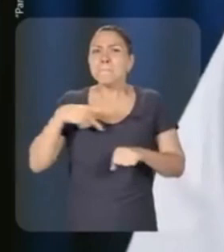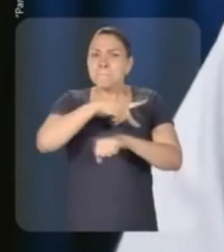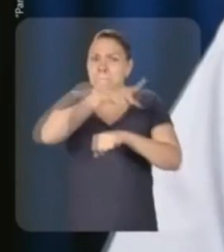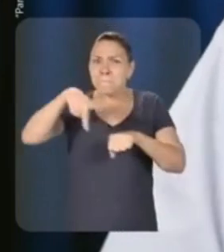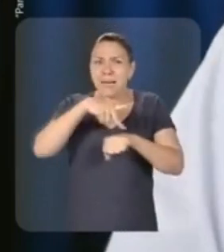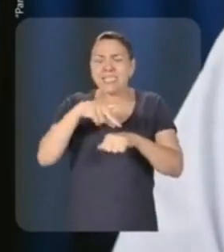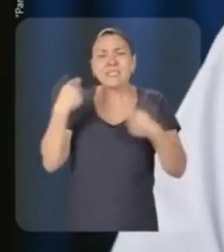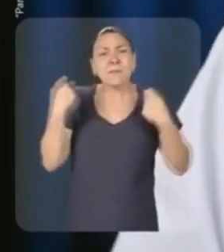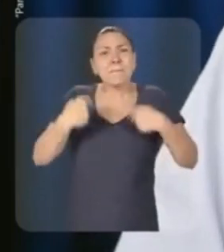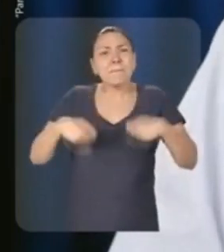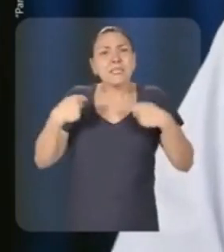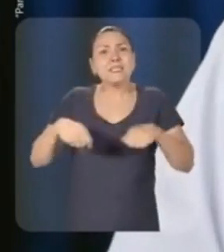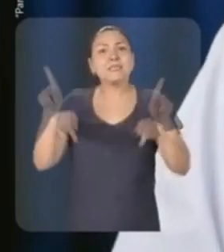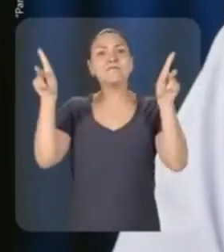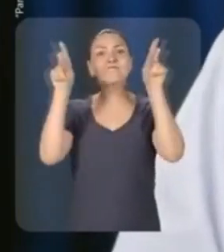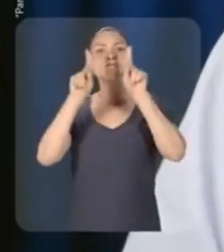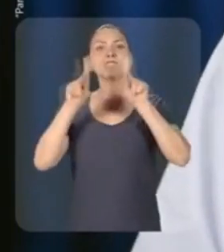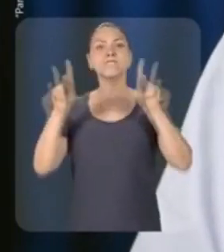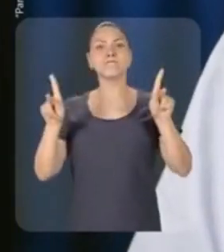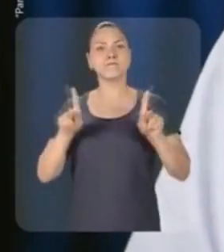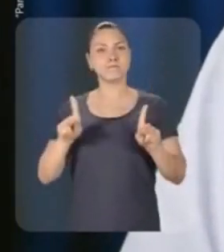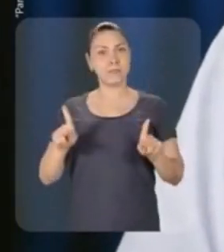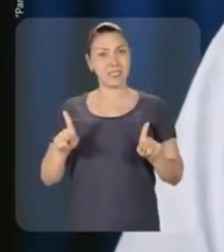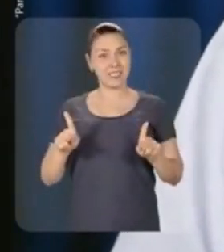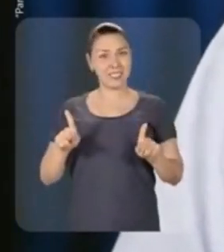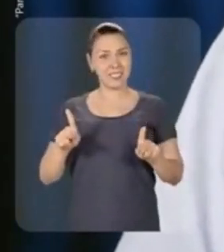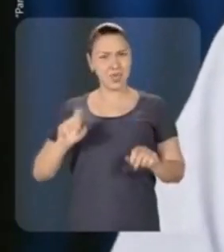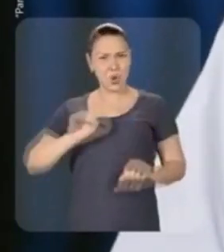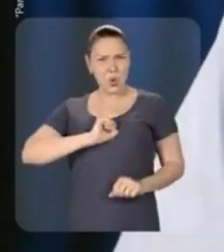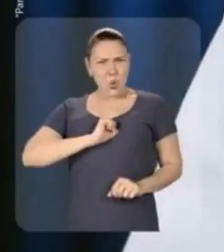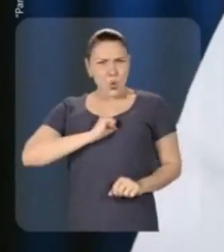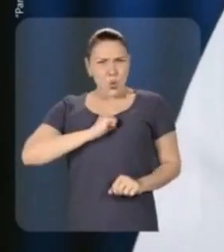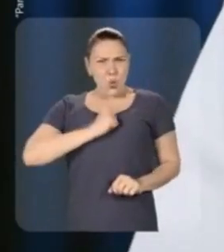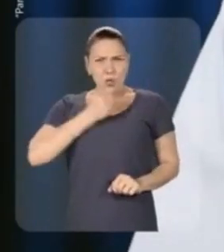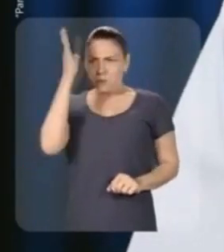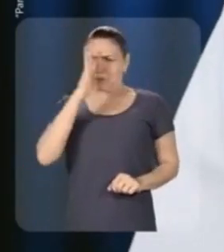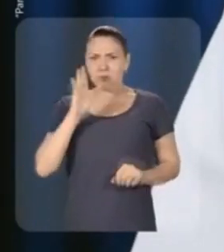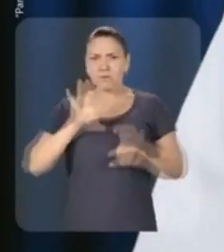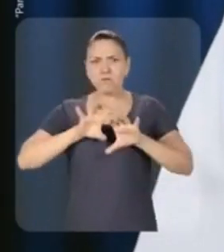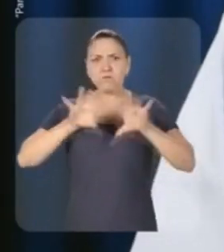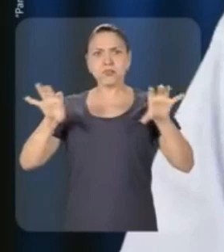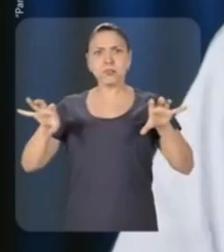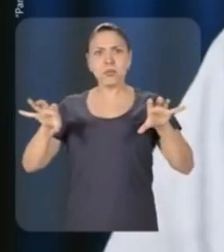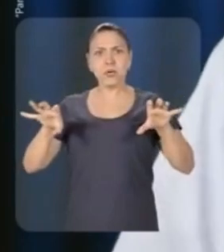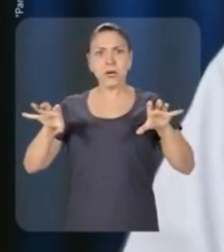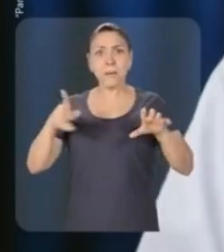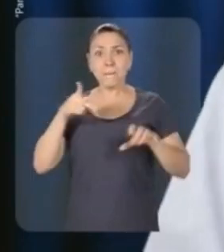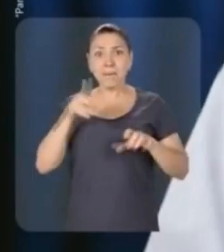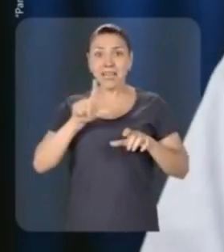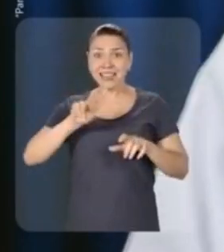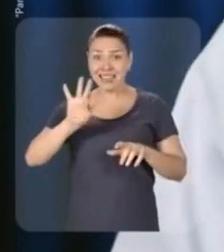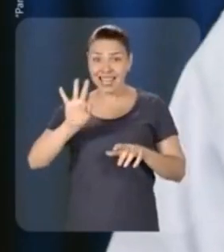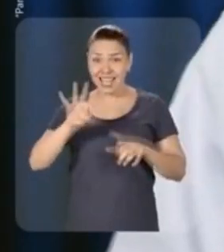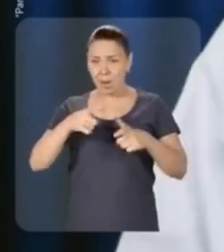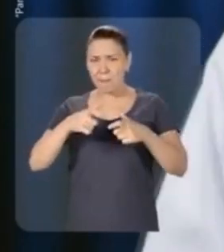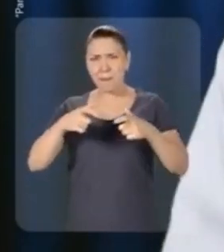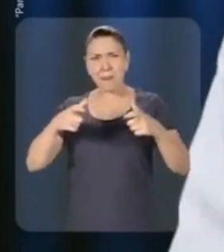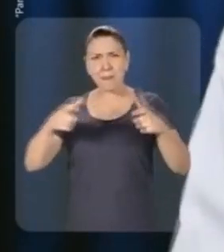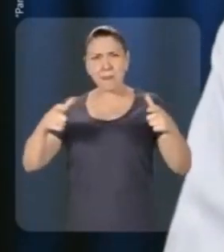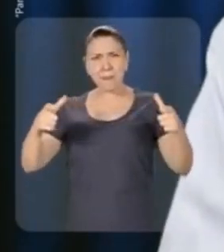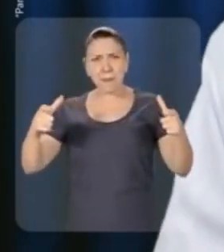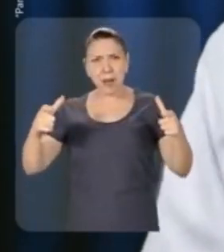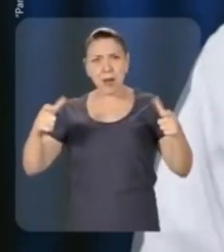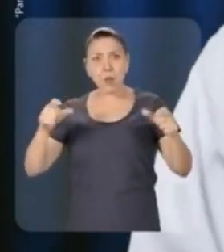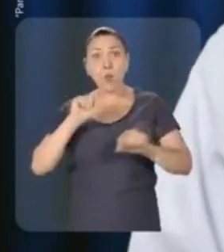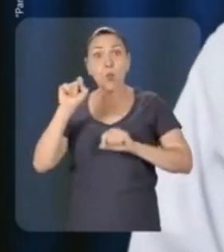país precisa de pacificação. O ódio que divide o país cresceu com o PT e